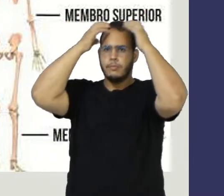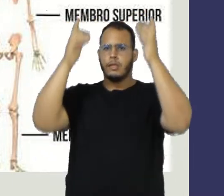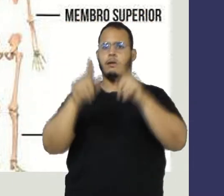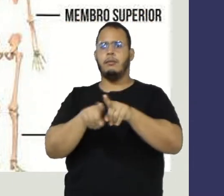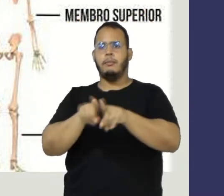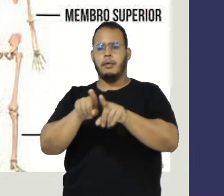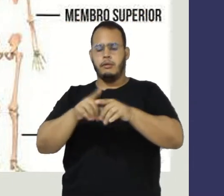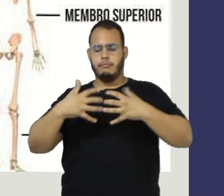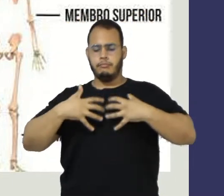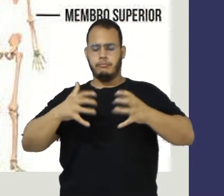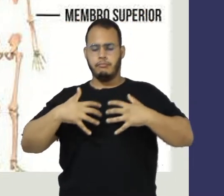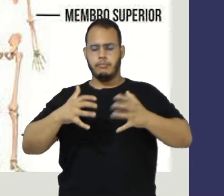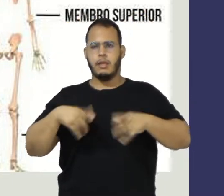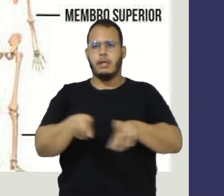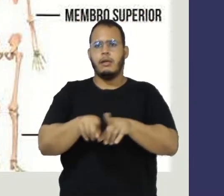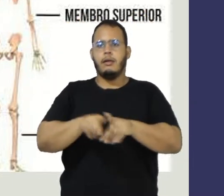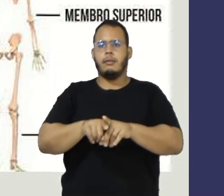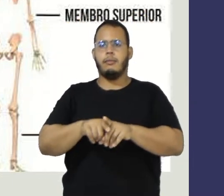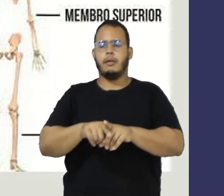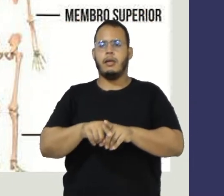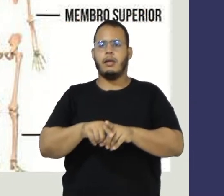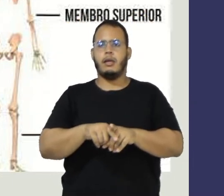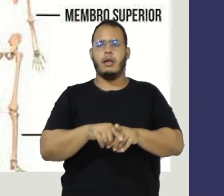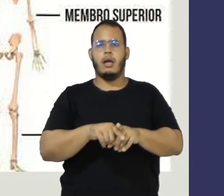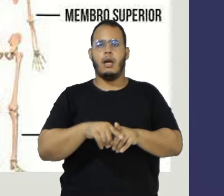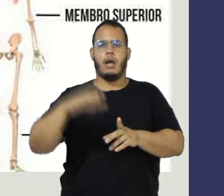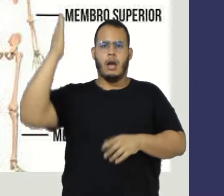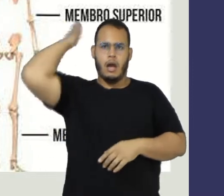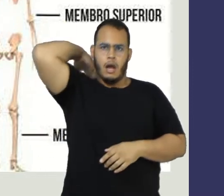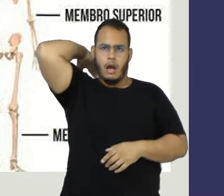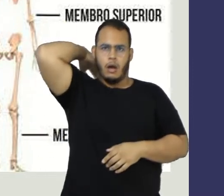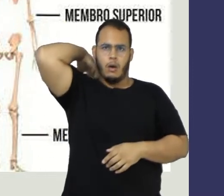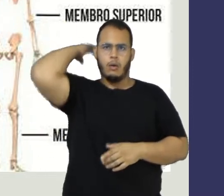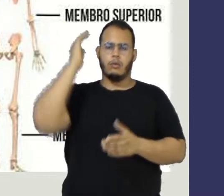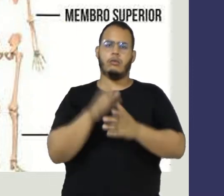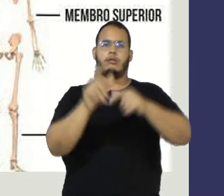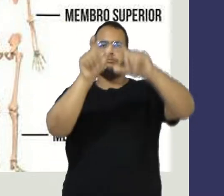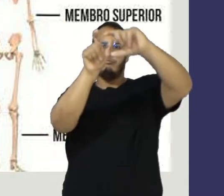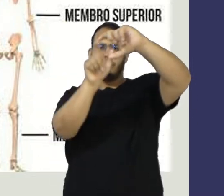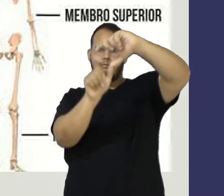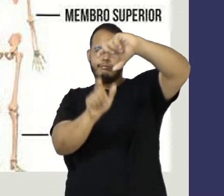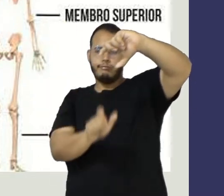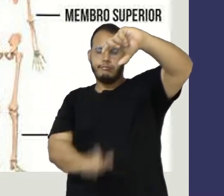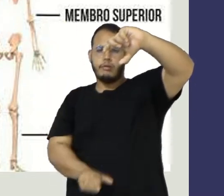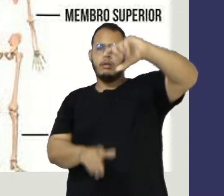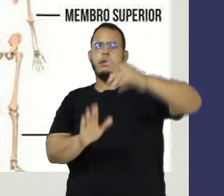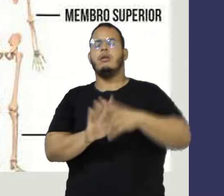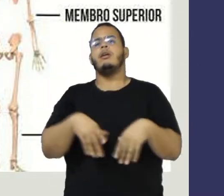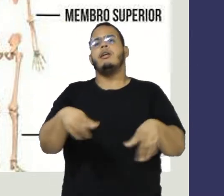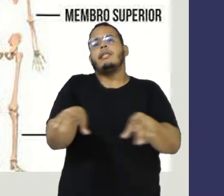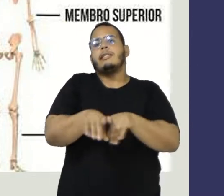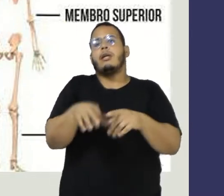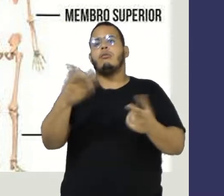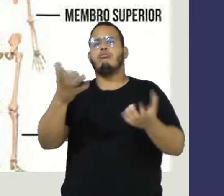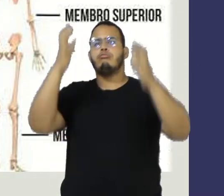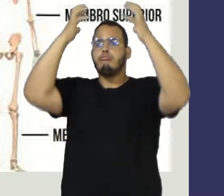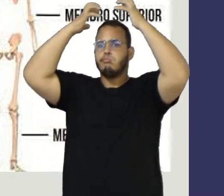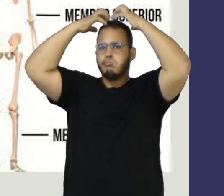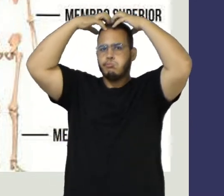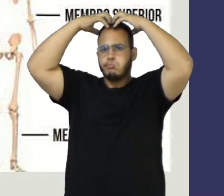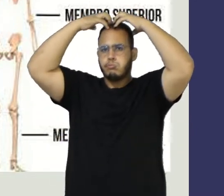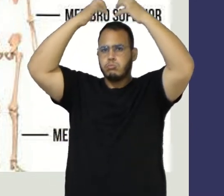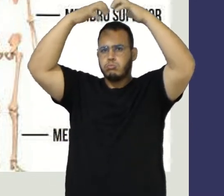torácica, certo? E também a coluna vertebral. Então a gente vai ter aqui, ó, o crânio, certo? Como esse